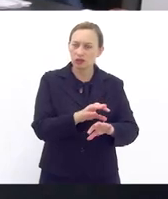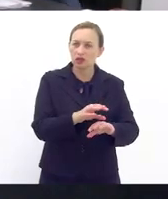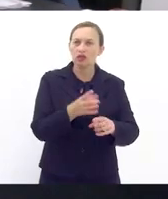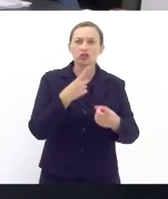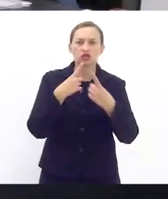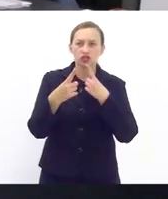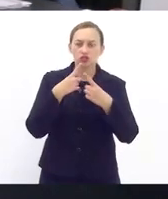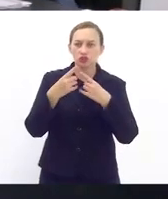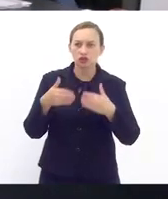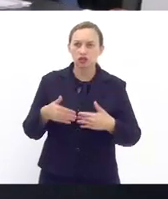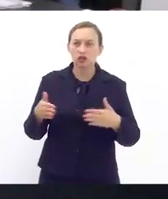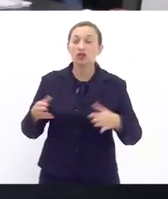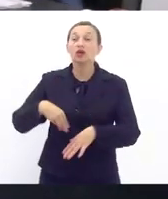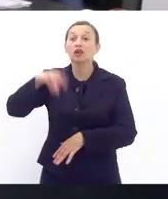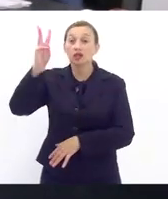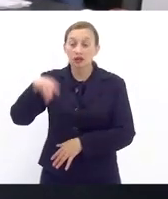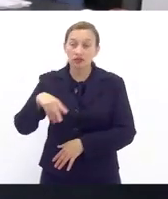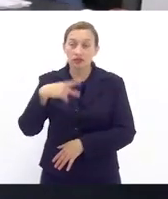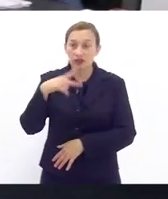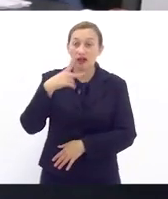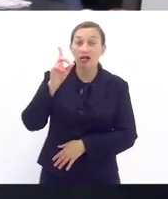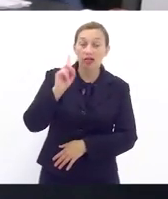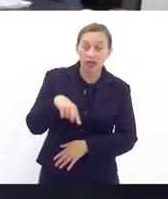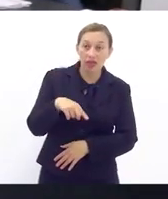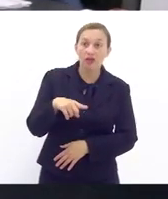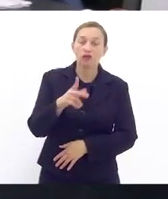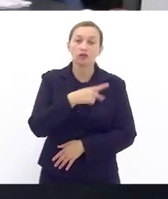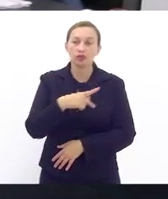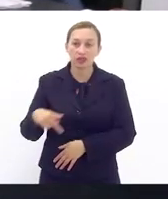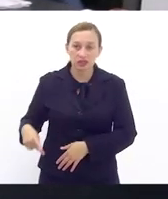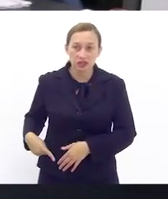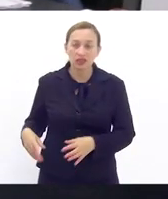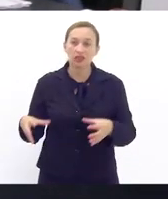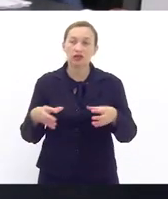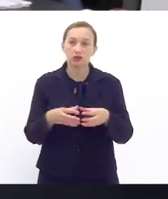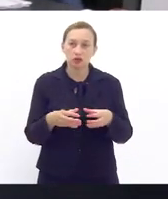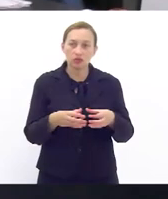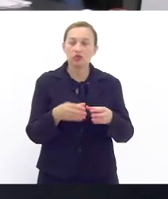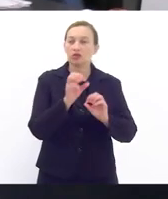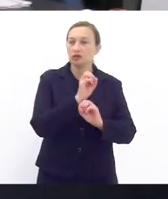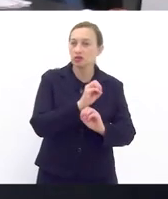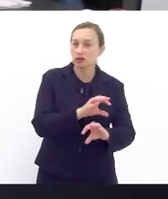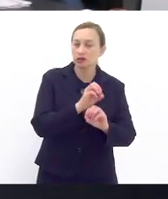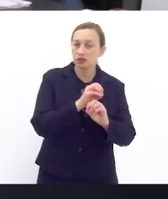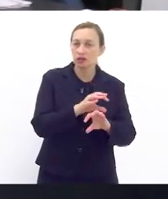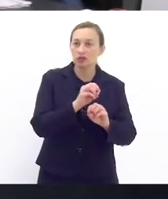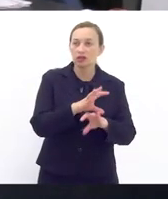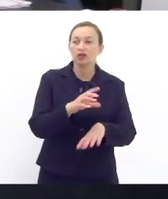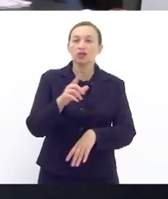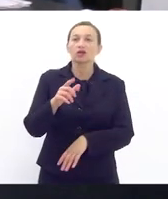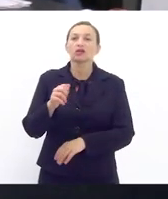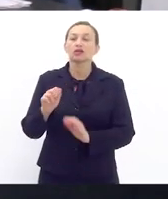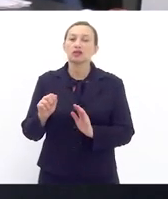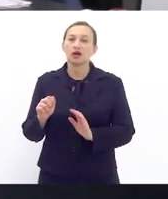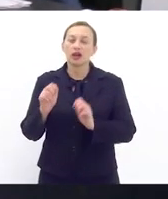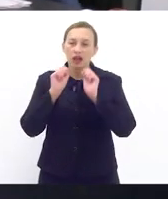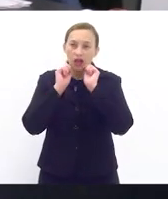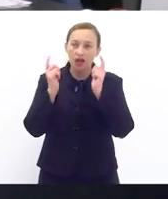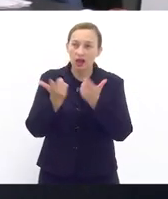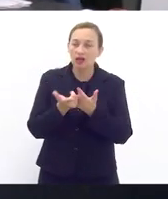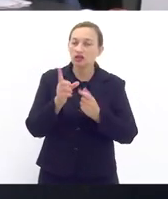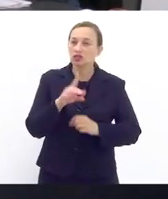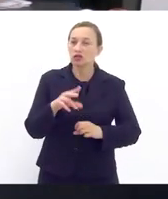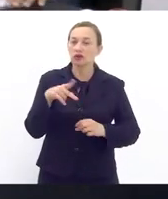debate quem vai decidir isso é o presidente da Comissão de educação da Assembleia Legislativa só colocando